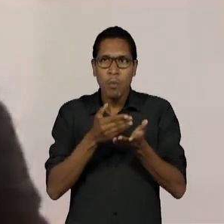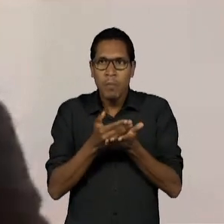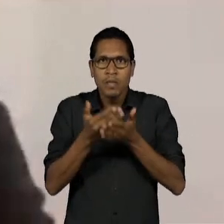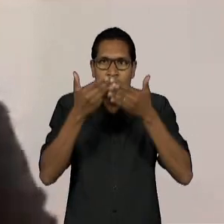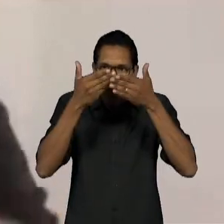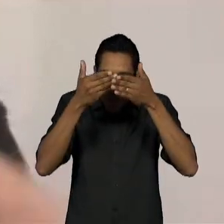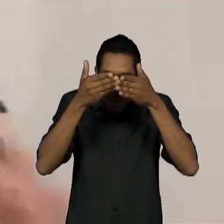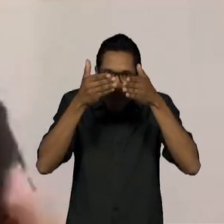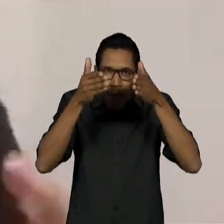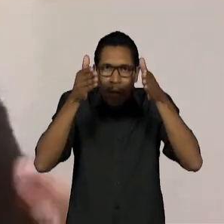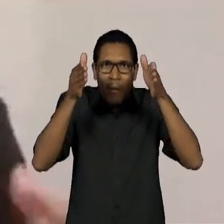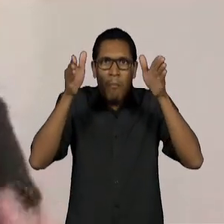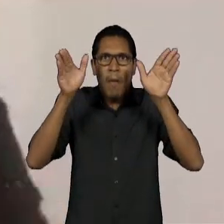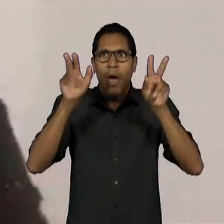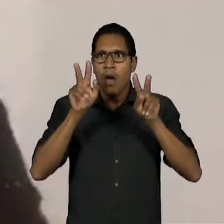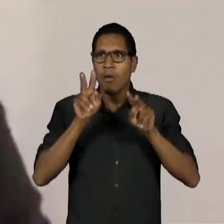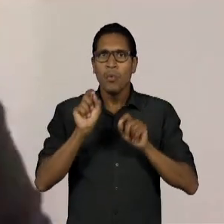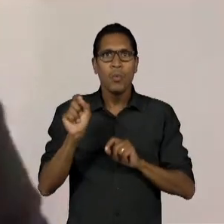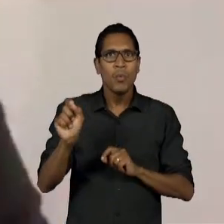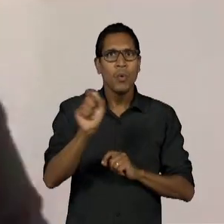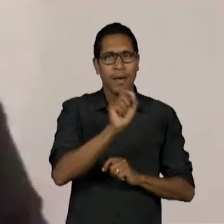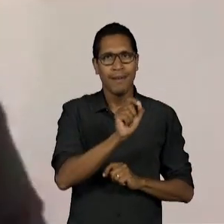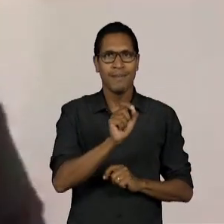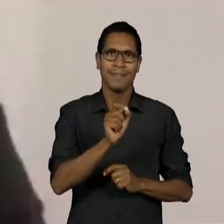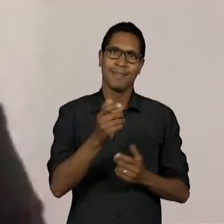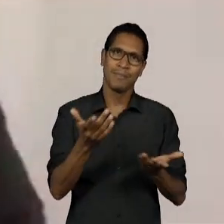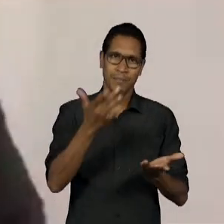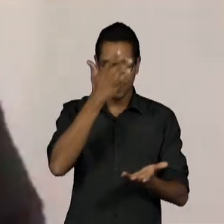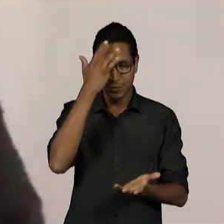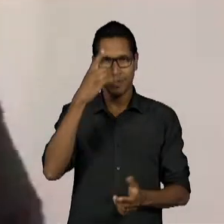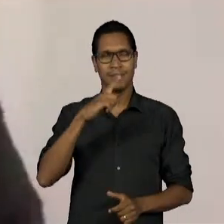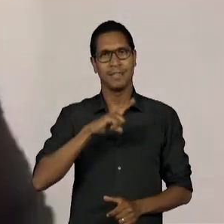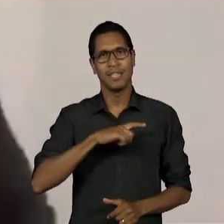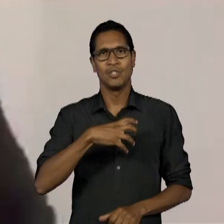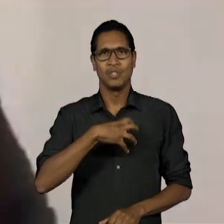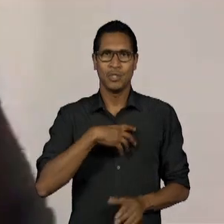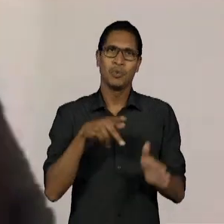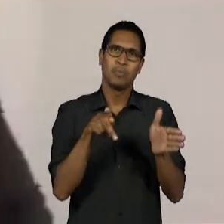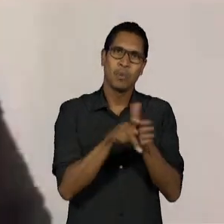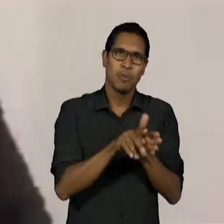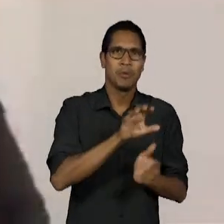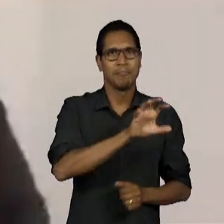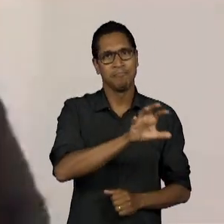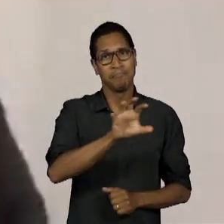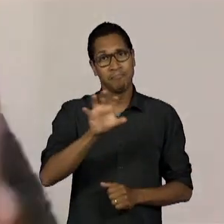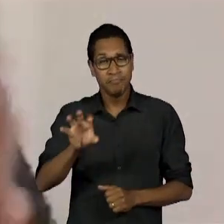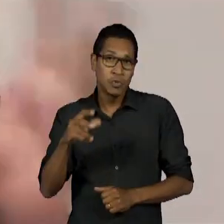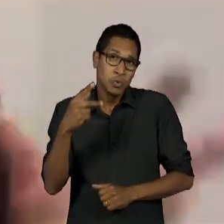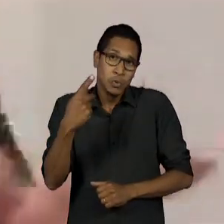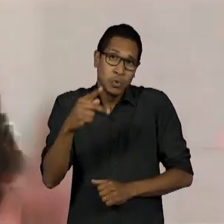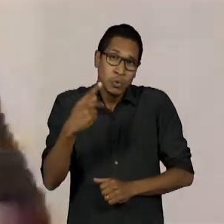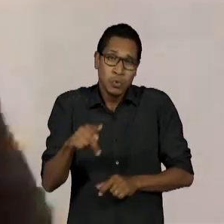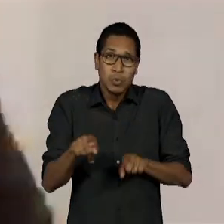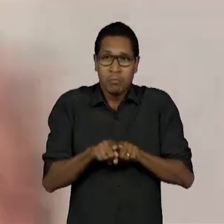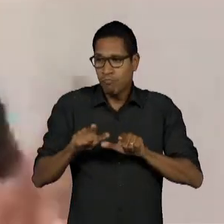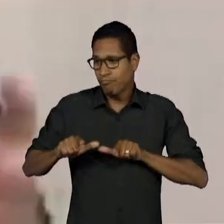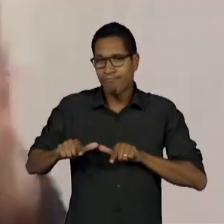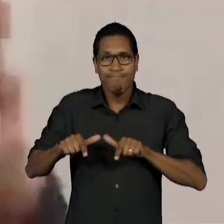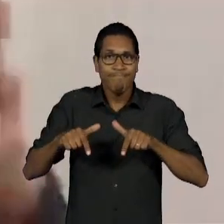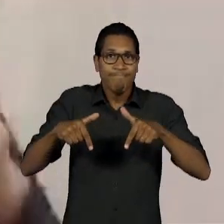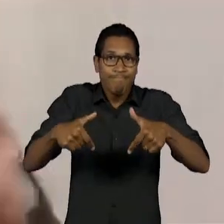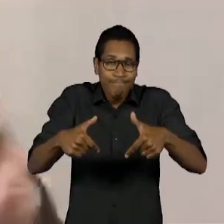indivíduo, porque cada um tem a sua maneira própria, o seu caminhar construído